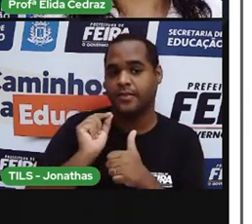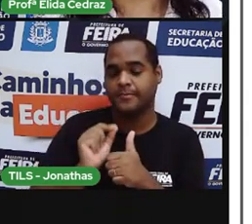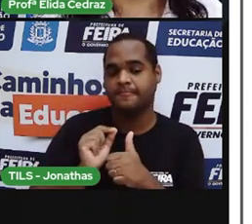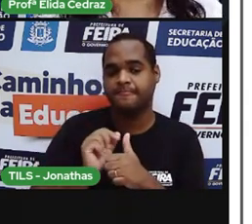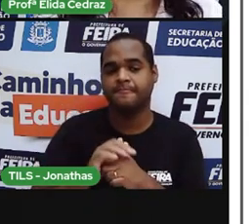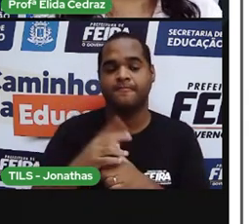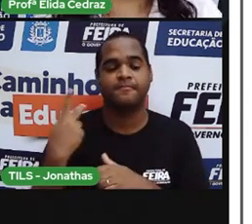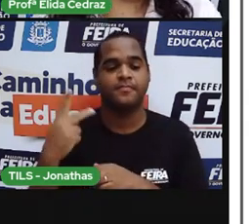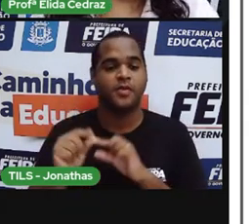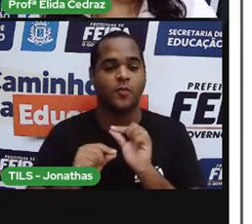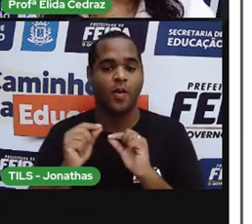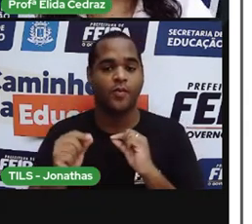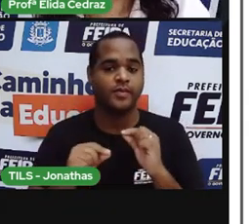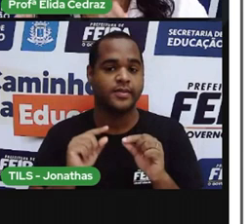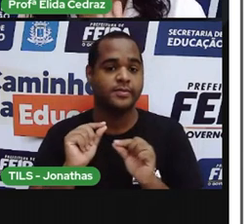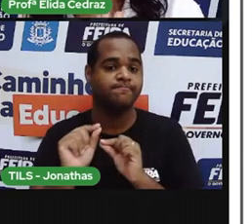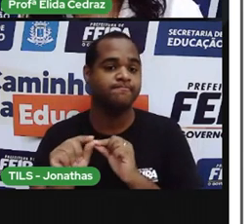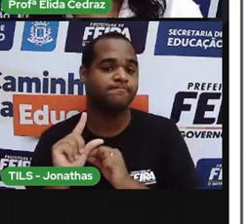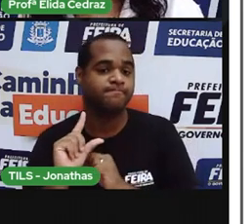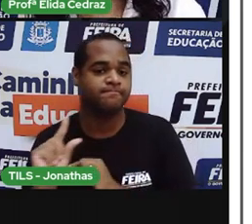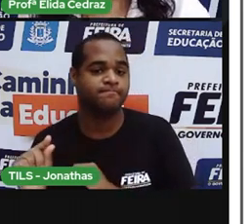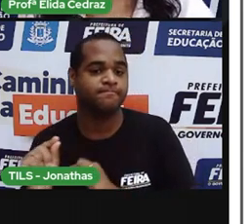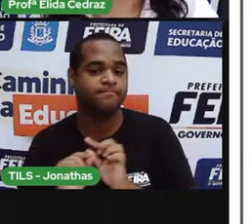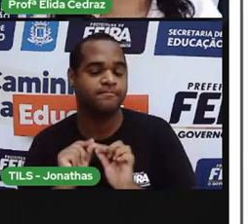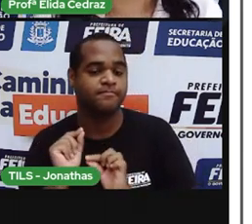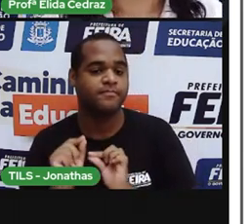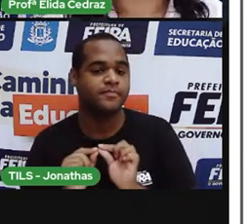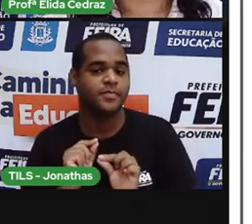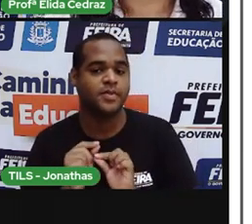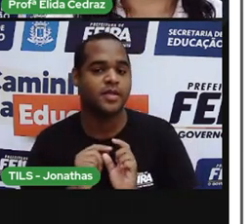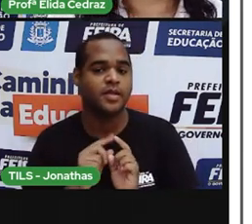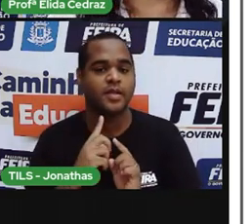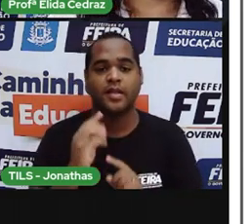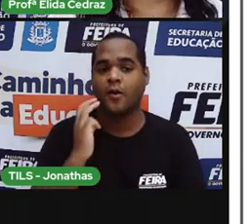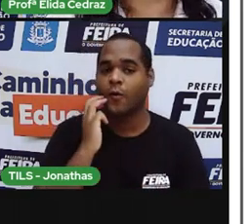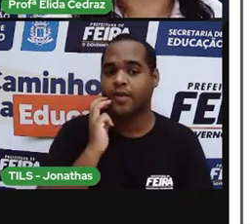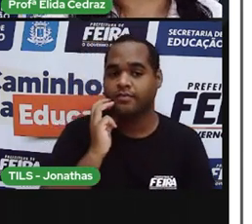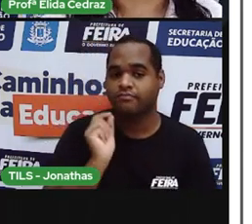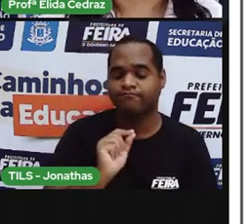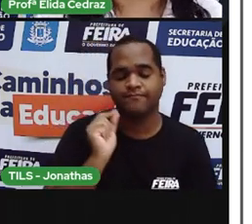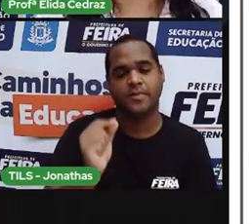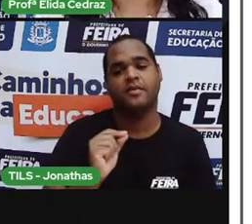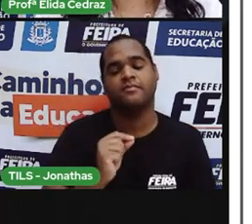o cravo saiu e a rosa.